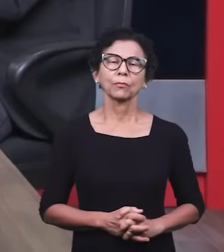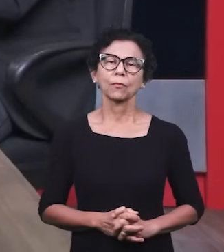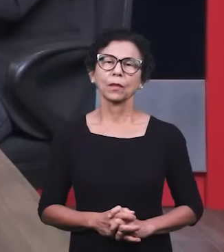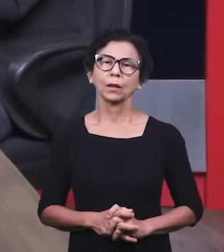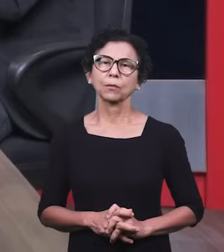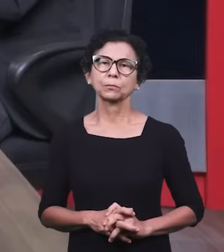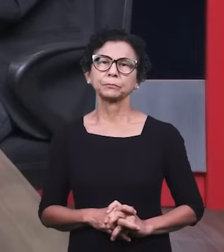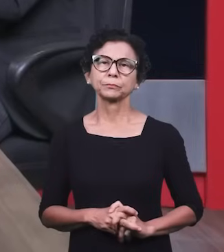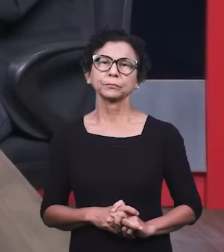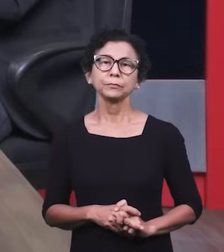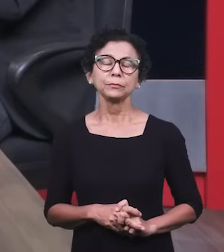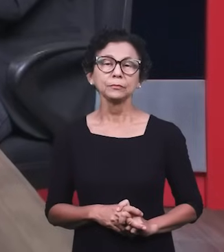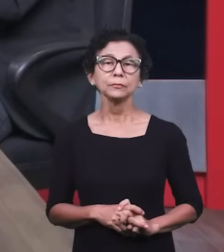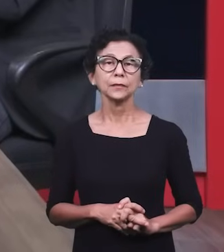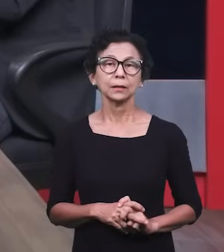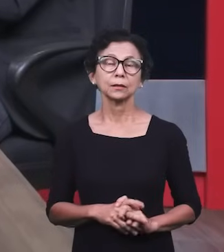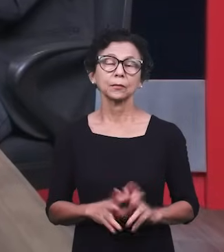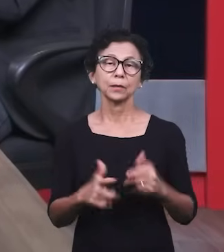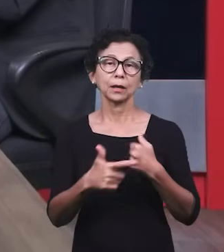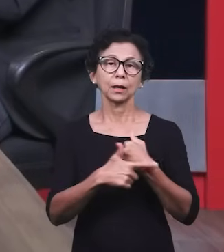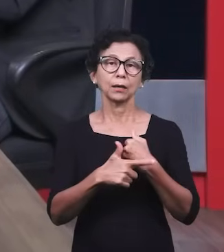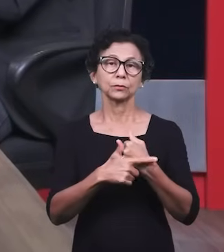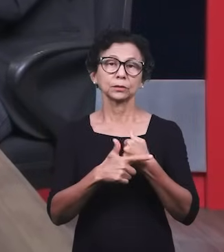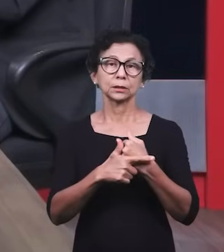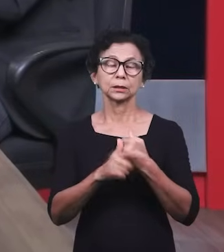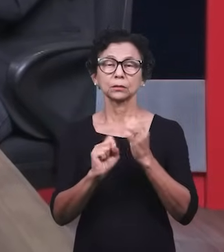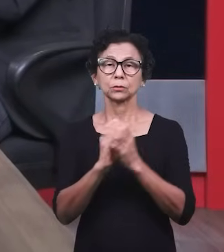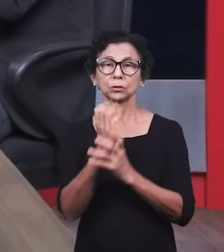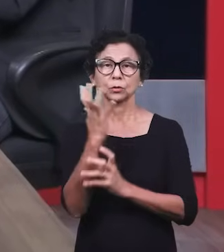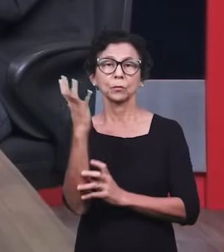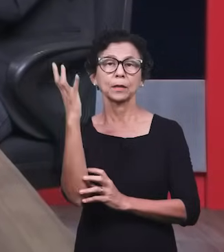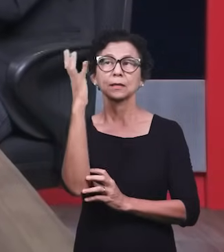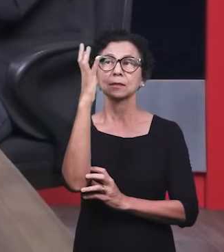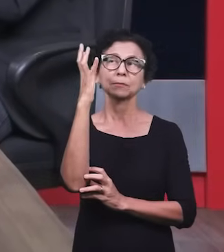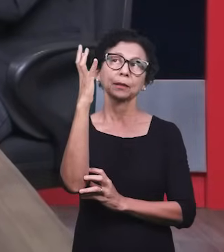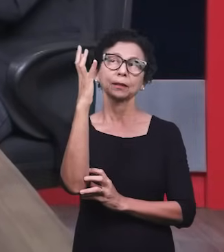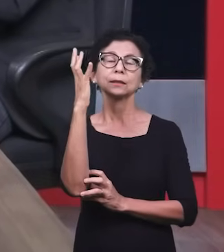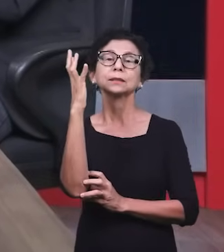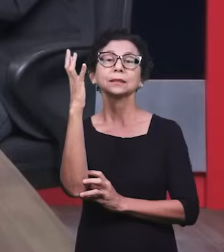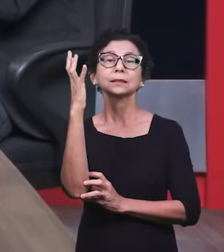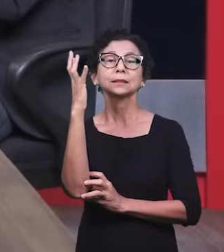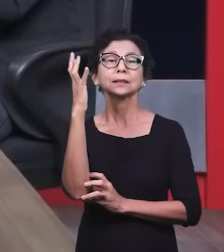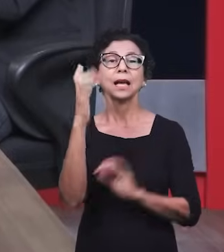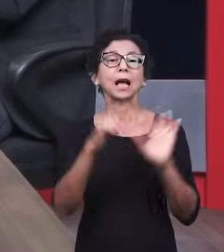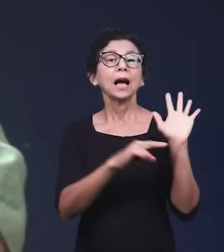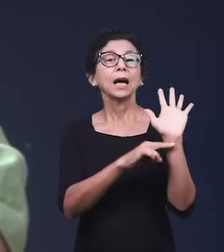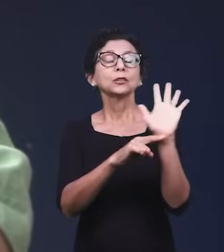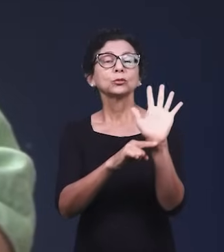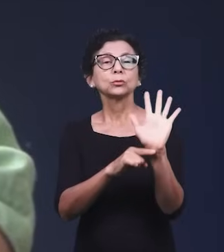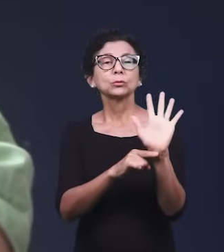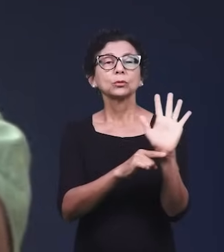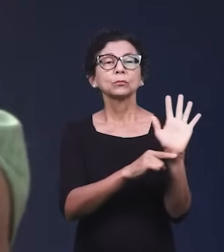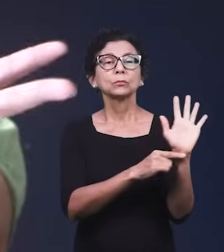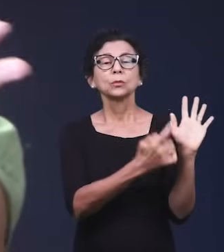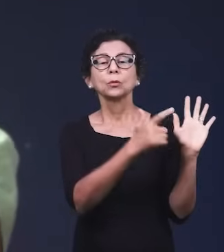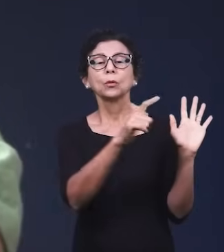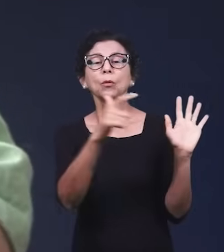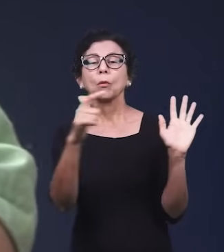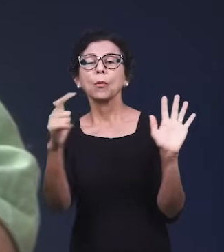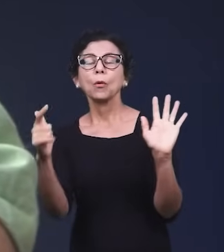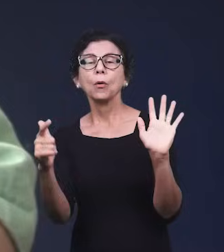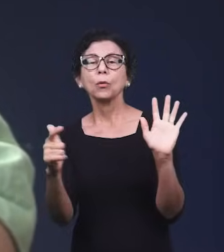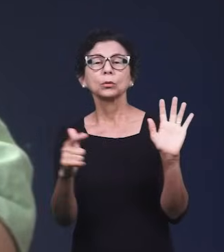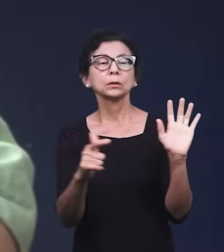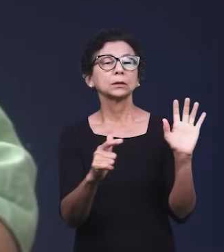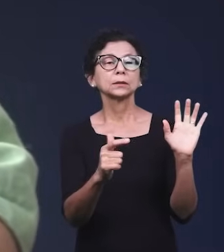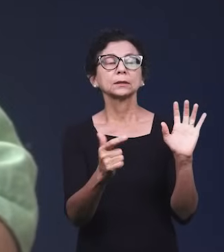delas de serem facilitadoras da da promoção de desenvolvimento de outras plantas que precisam dessa desse